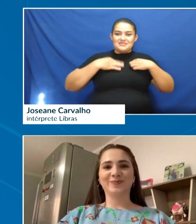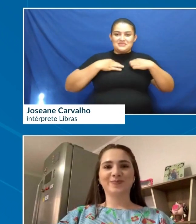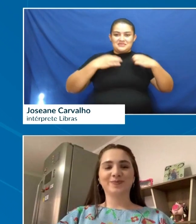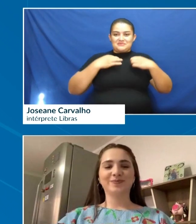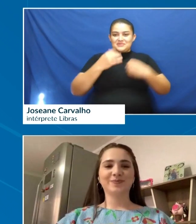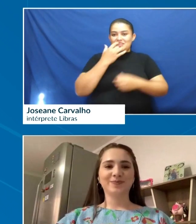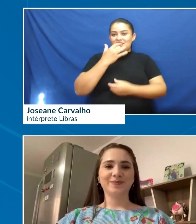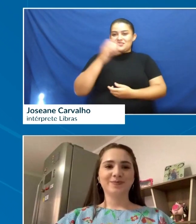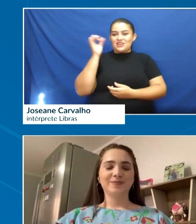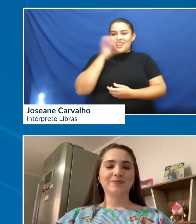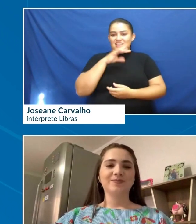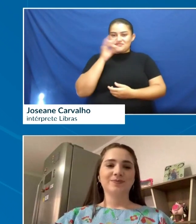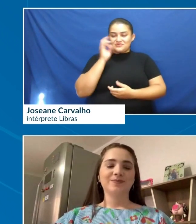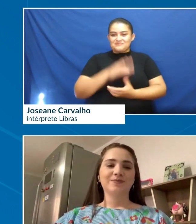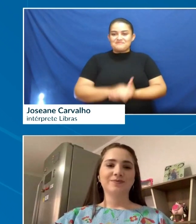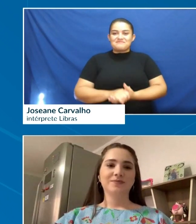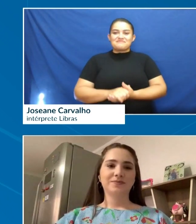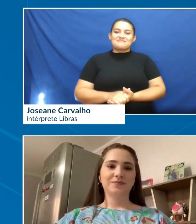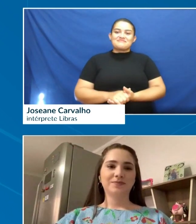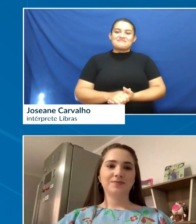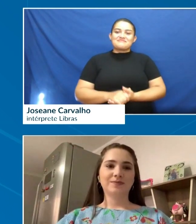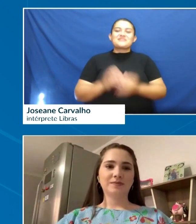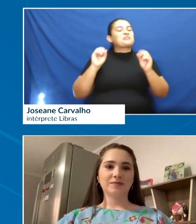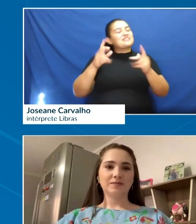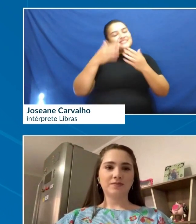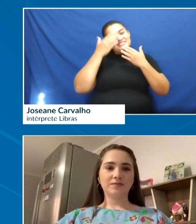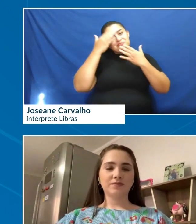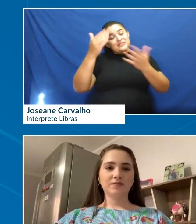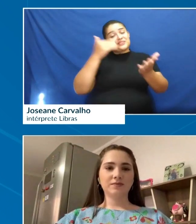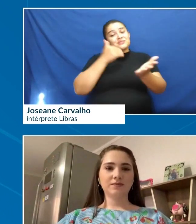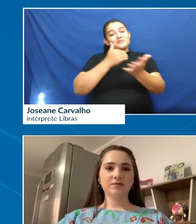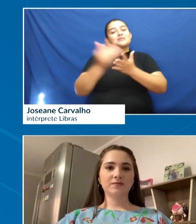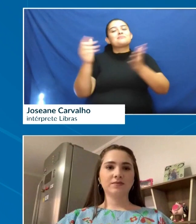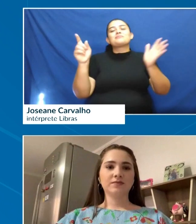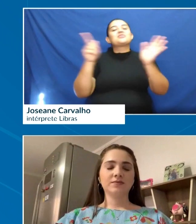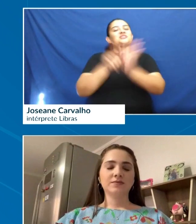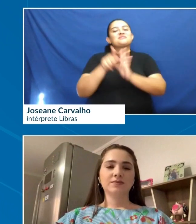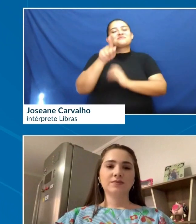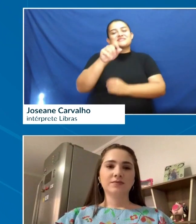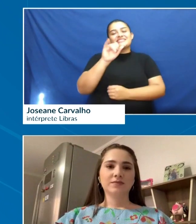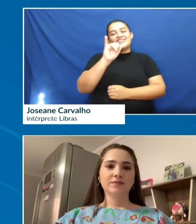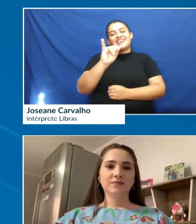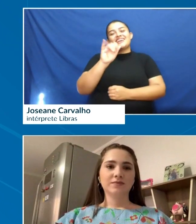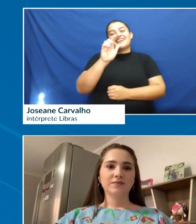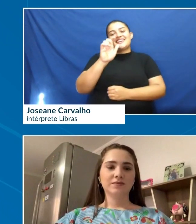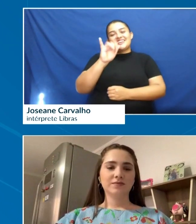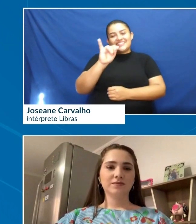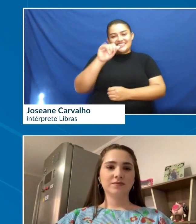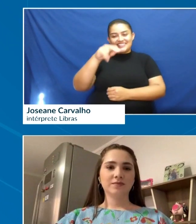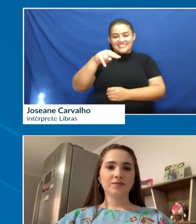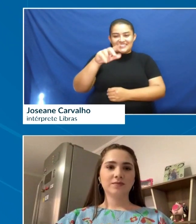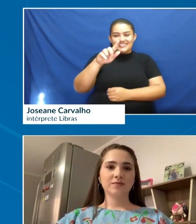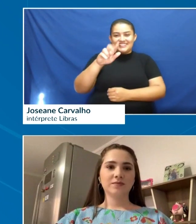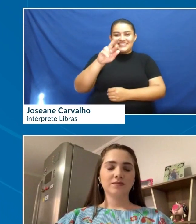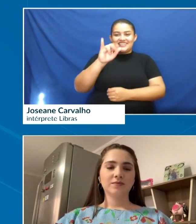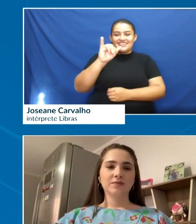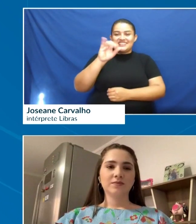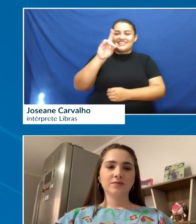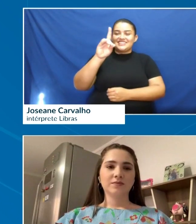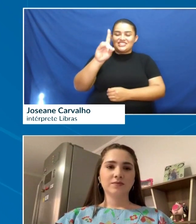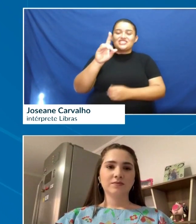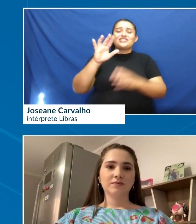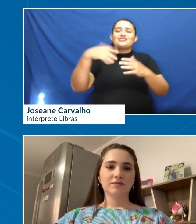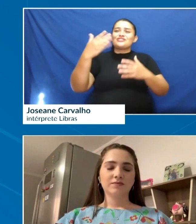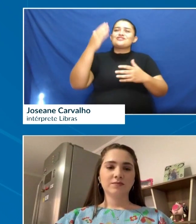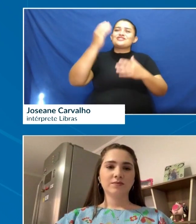azul. Ok, muito obrigado. Vou começar perguntando para você, Ingrid. Nós já falamos um pouco aí sobre